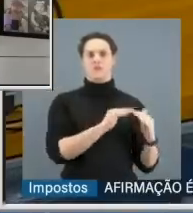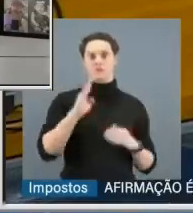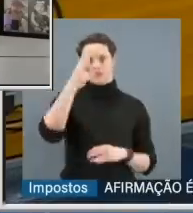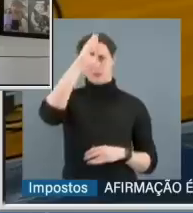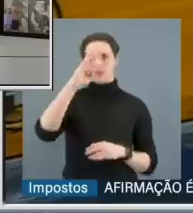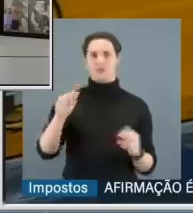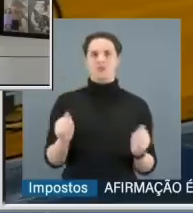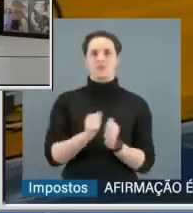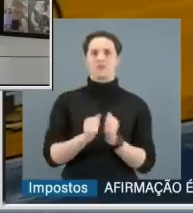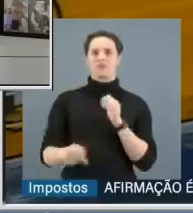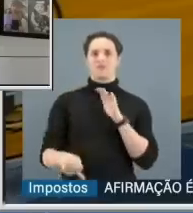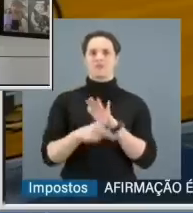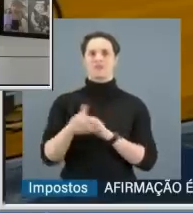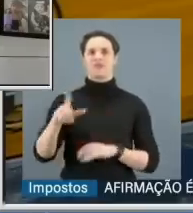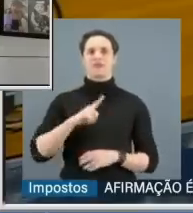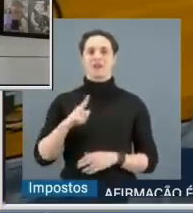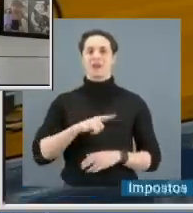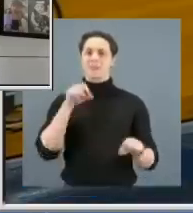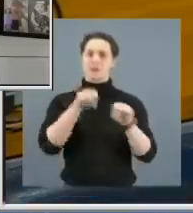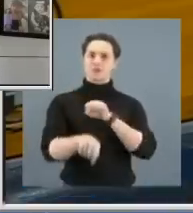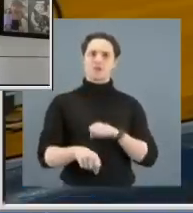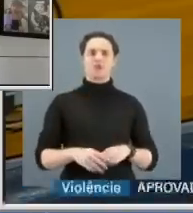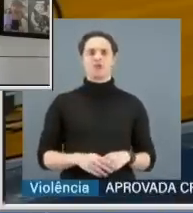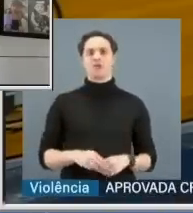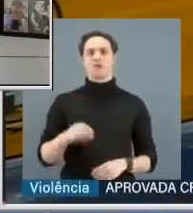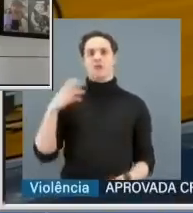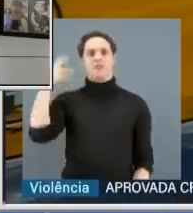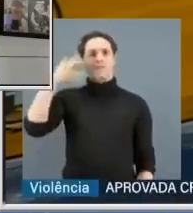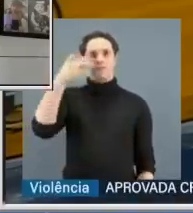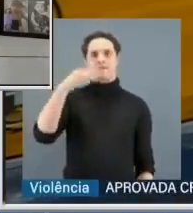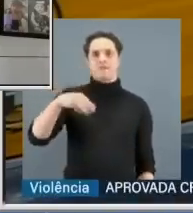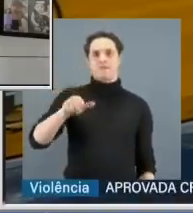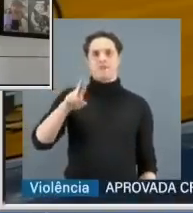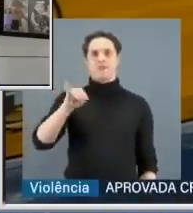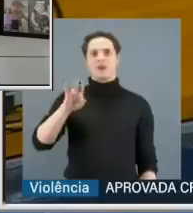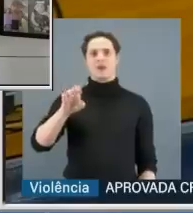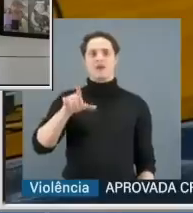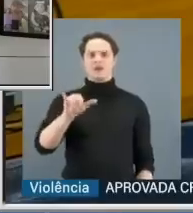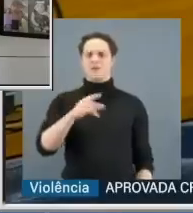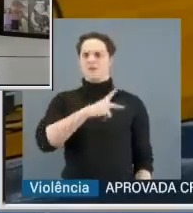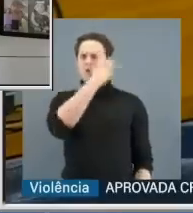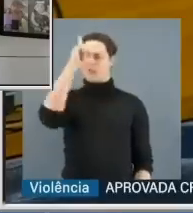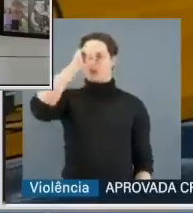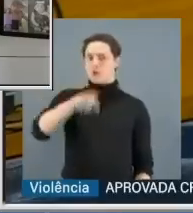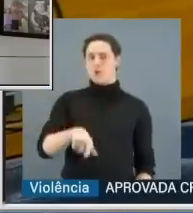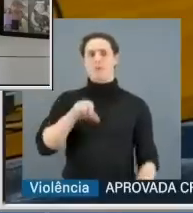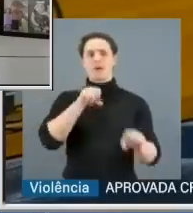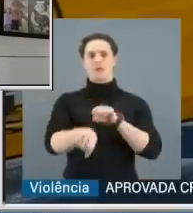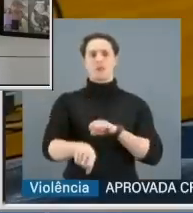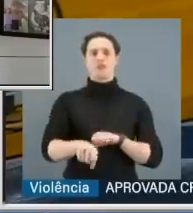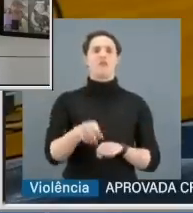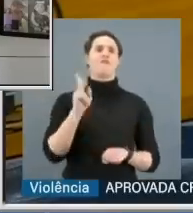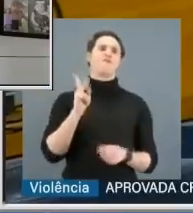recomendando ao tenente-coronel Mauro Cid que diga a verdade. Isso me